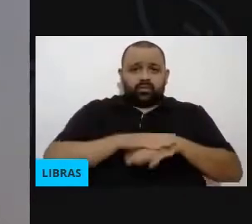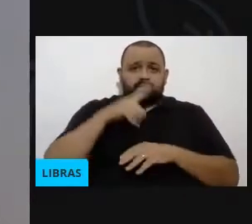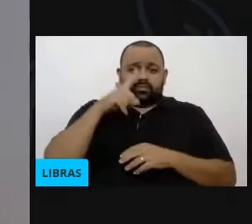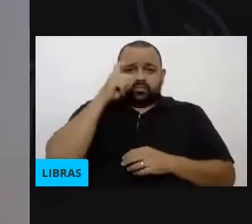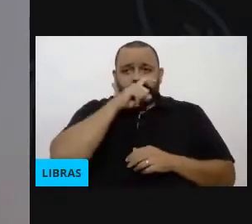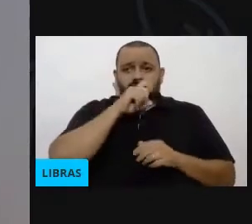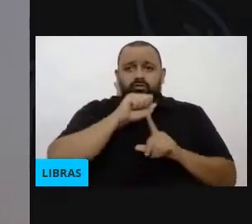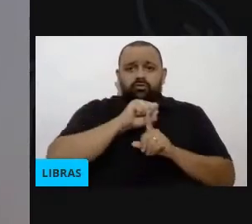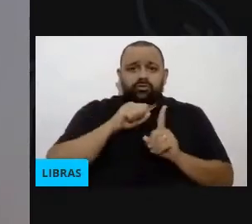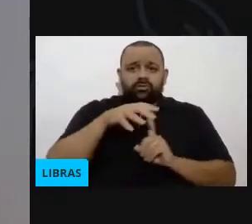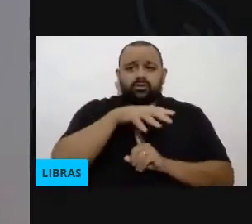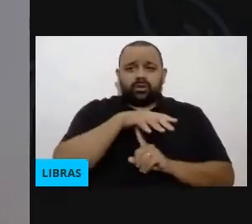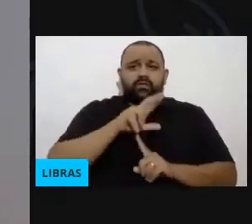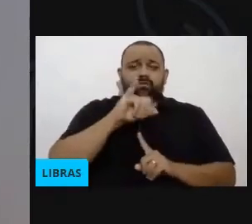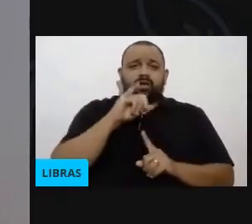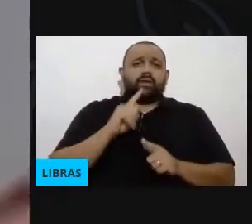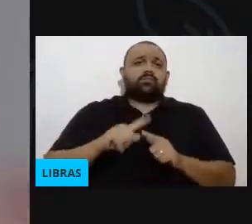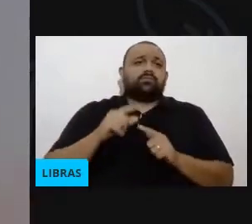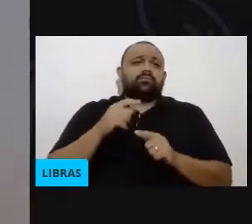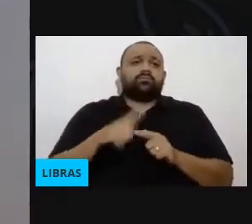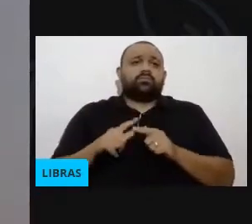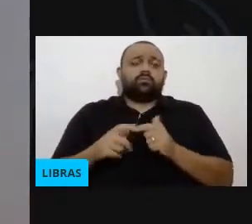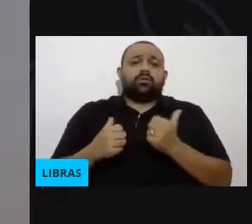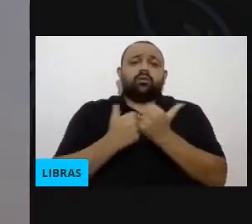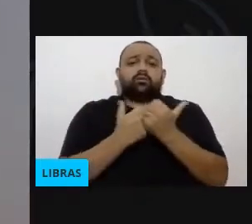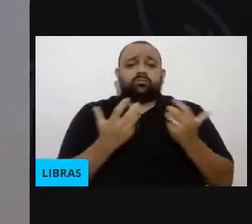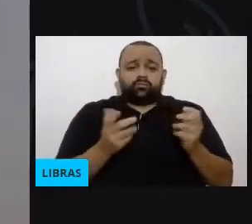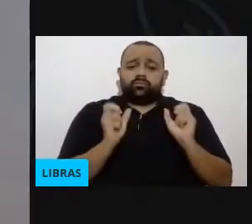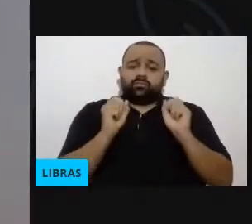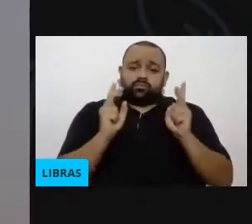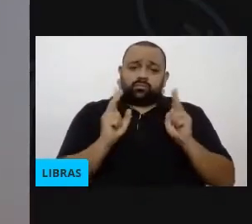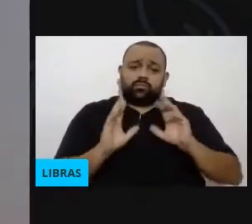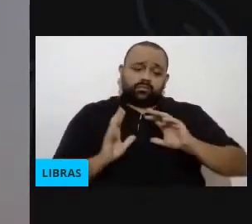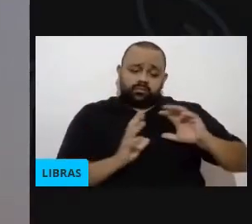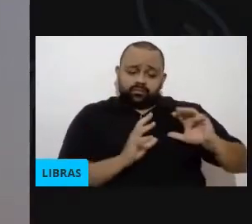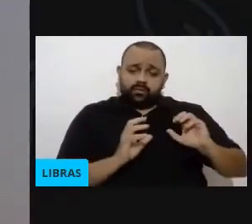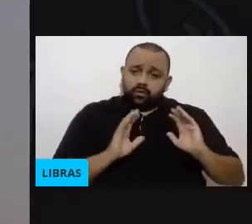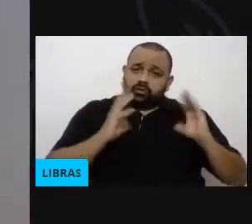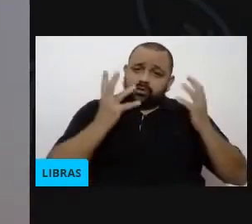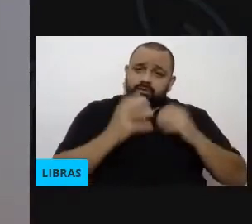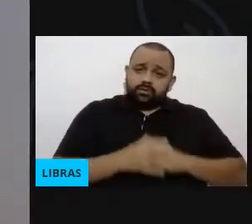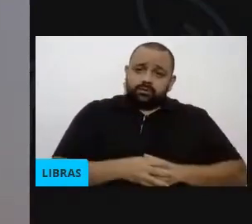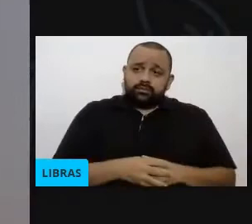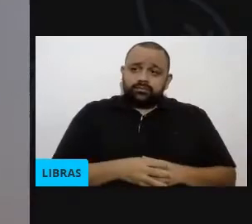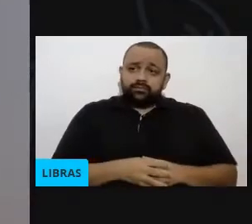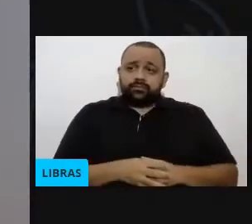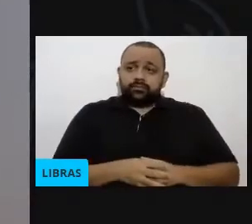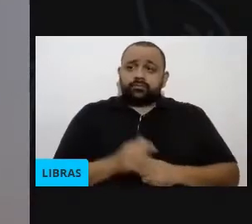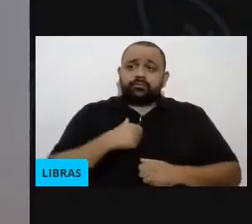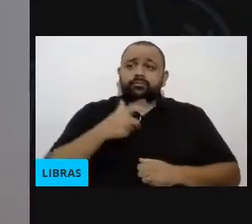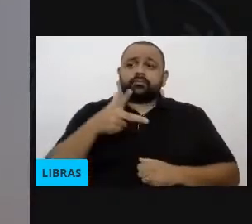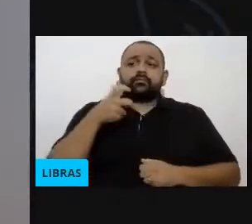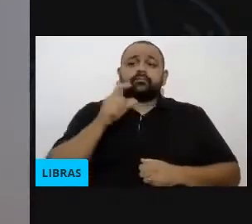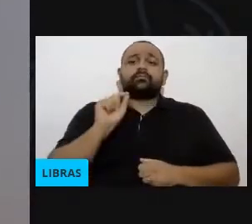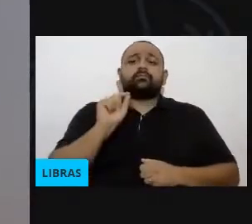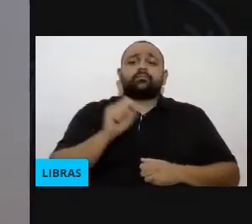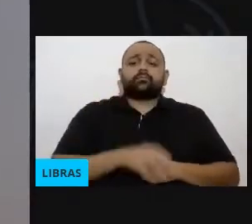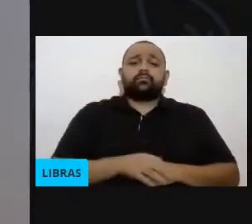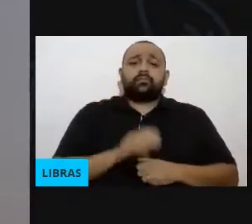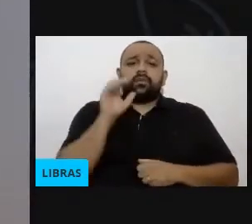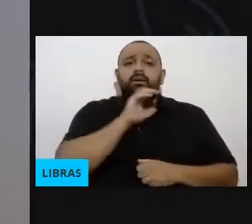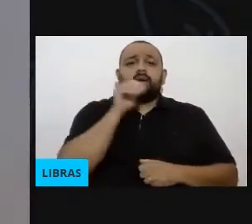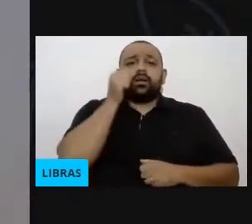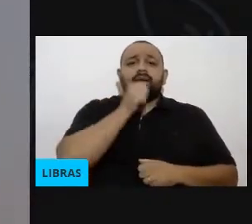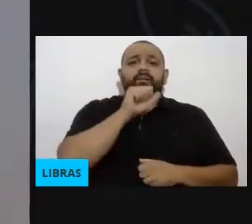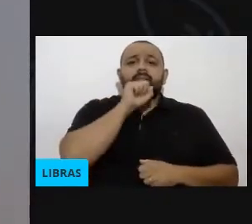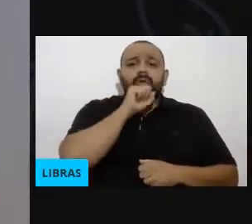social, eles vão buscar algum tipo de ajuda. Mas fato é que, bom, aconteceu isso. O que eu noto? Rapidamente a mãe, para